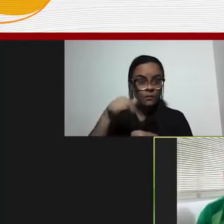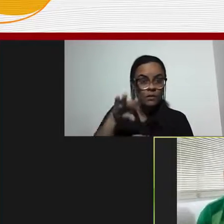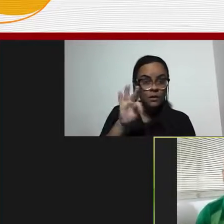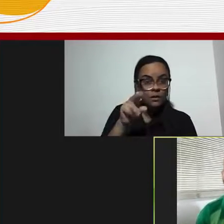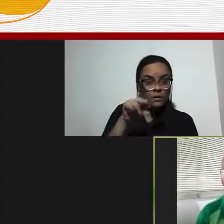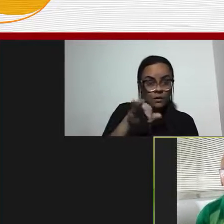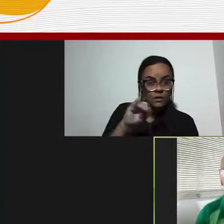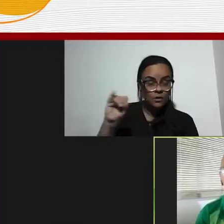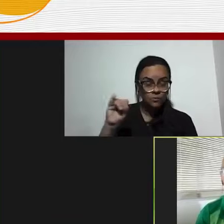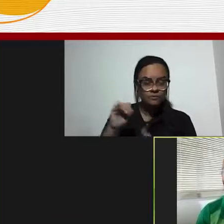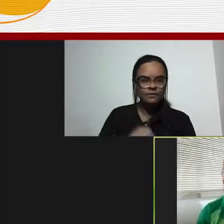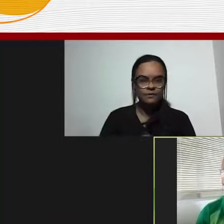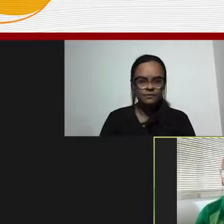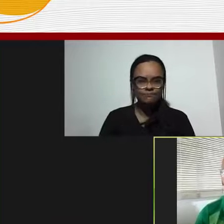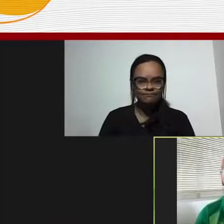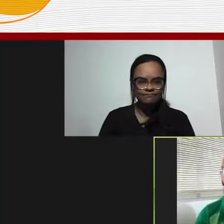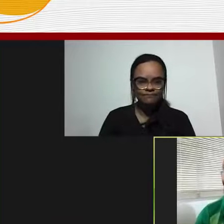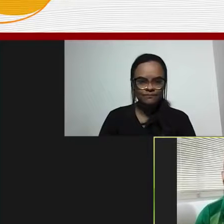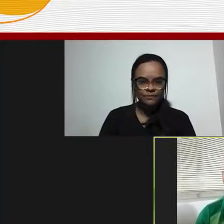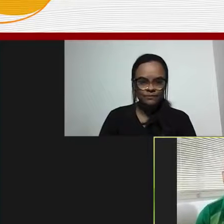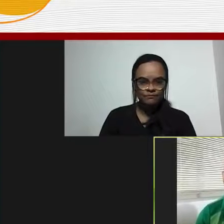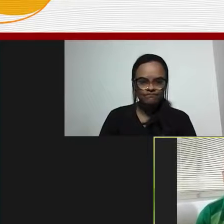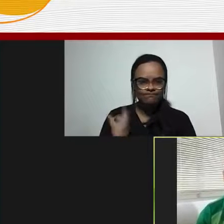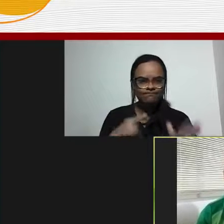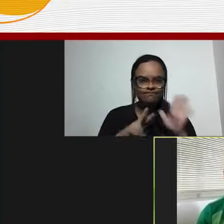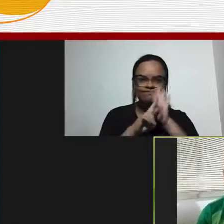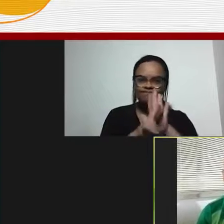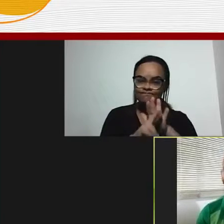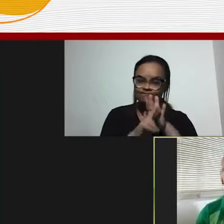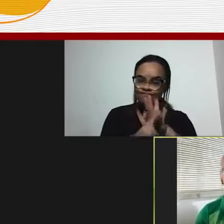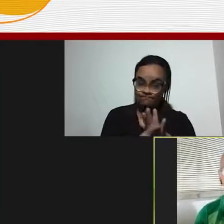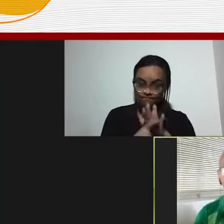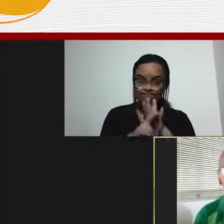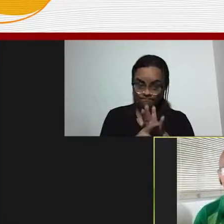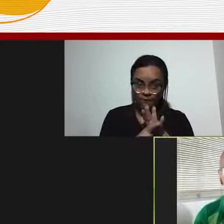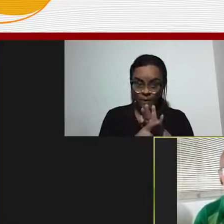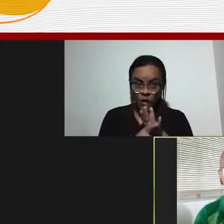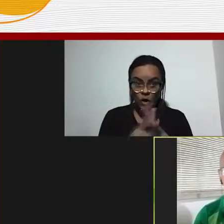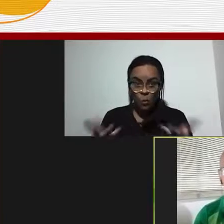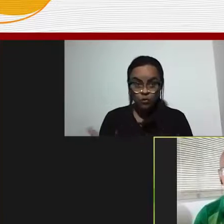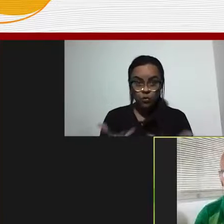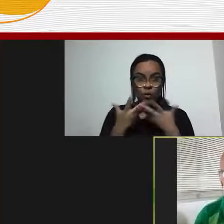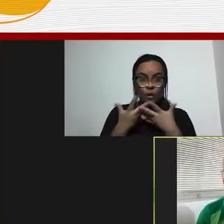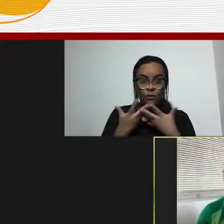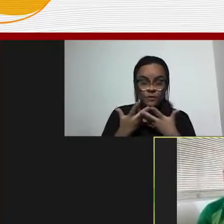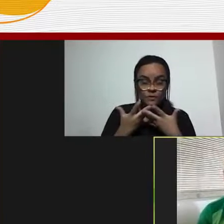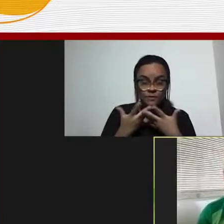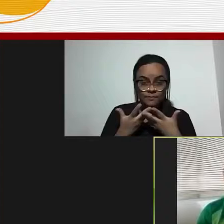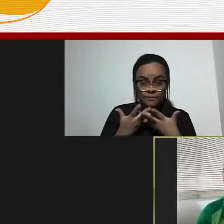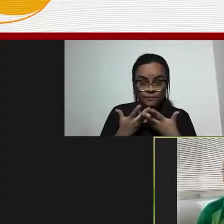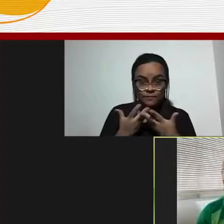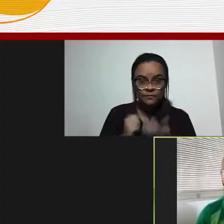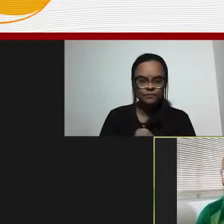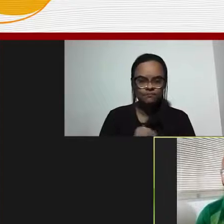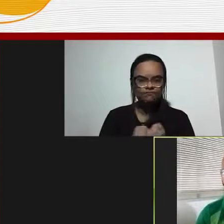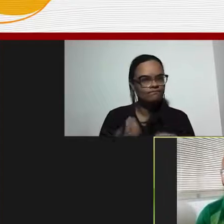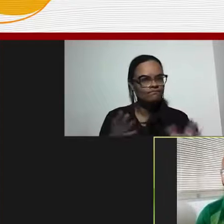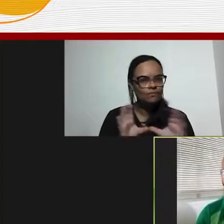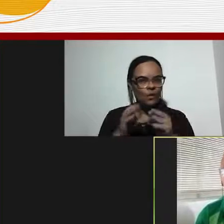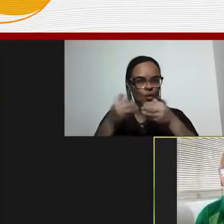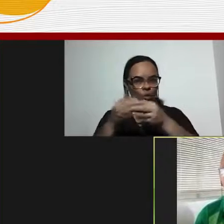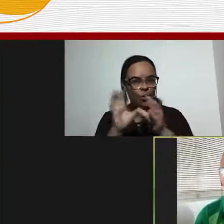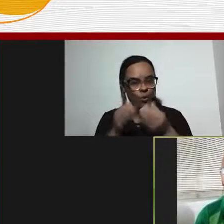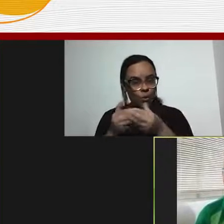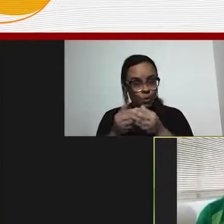Me veio, devido a essa representatividade que o esporte me proporcionou dentro da comunidade, dentro